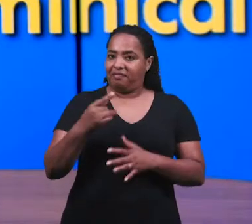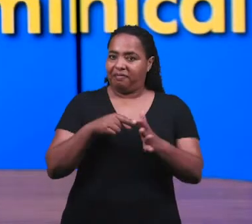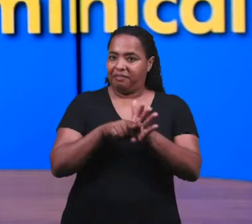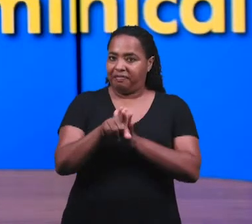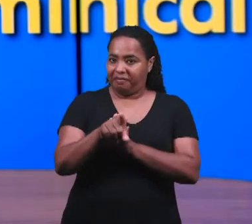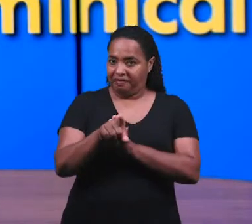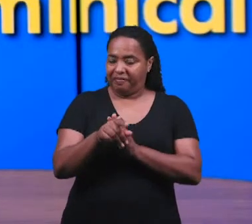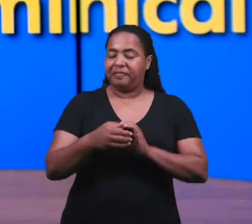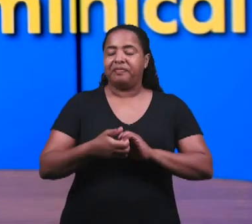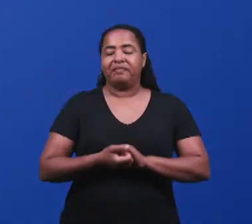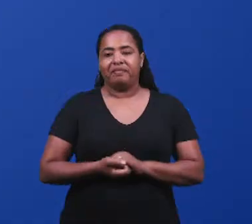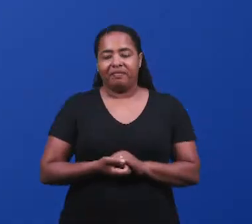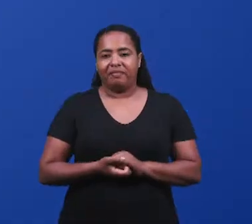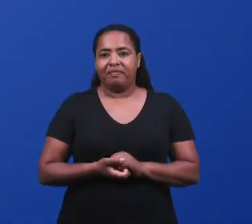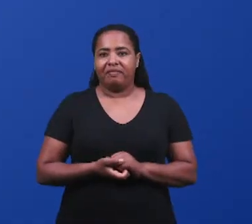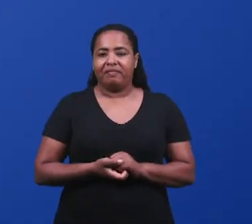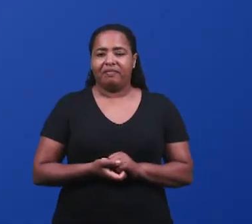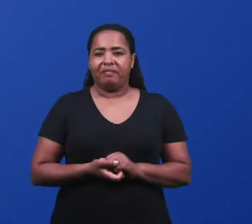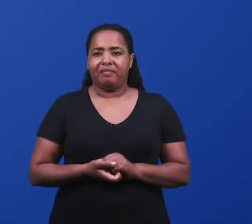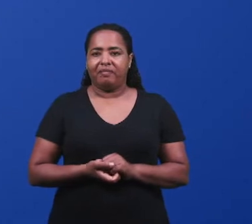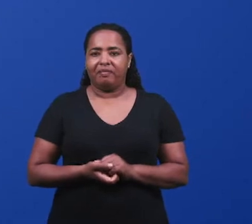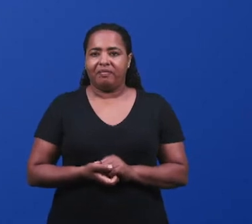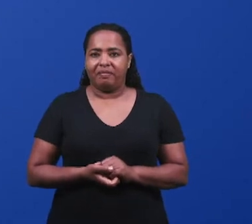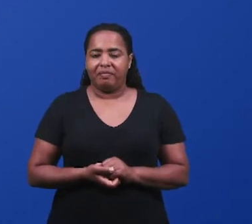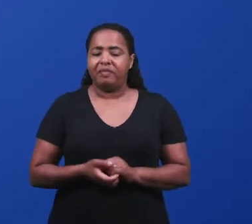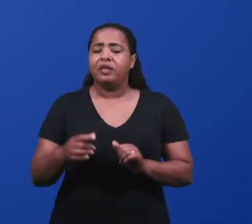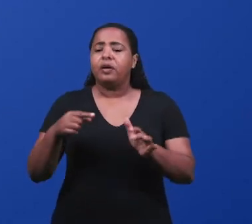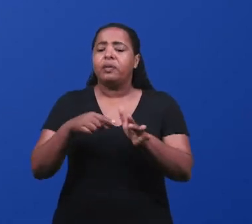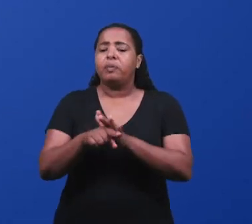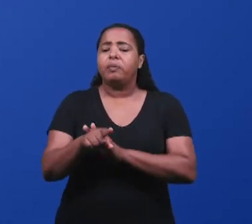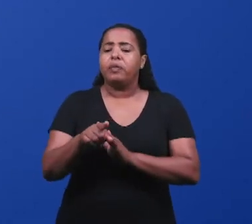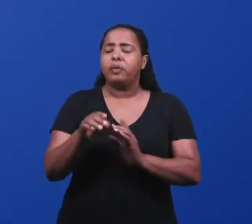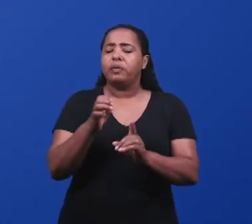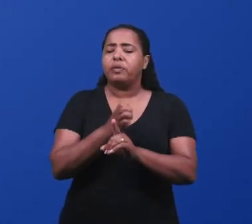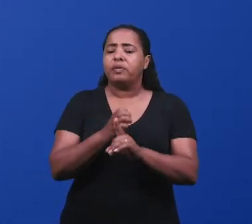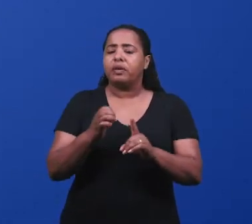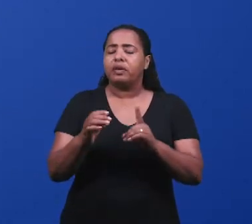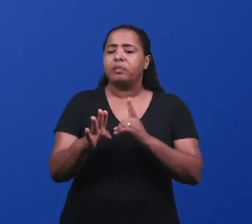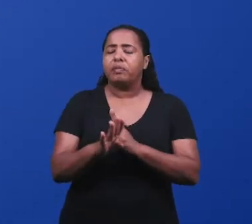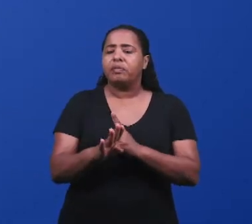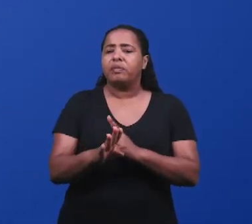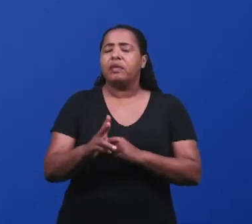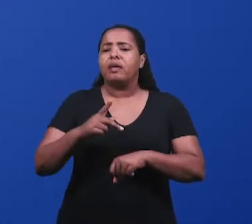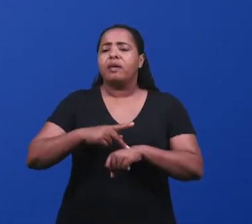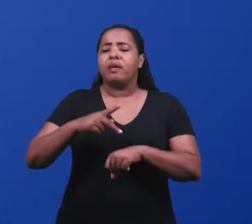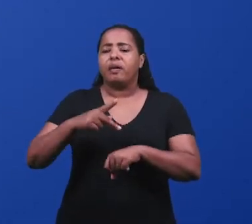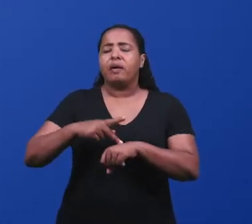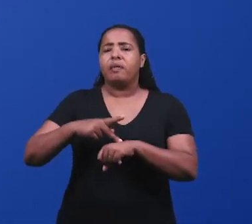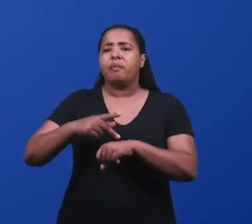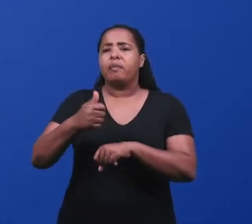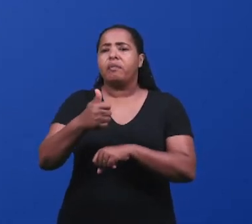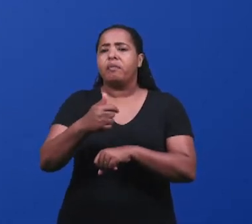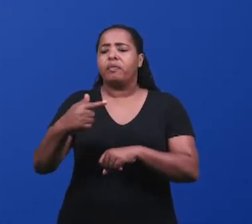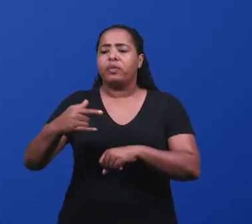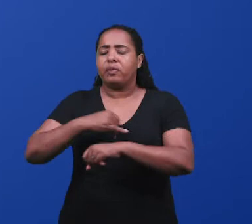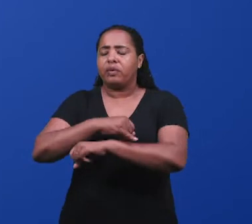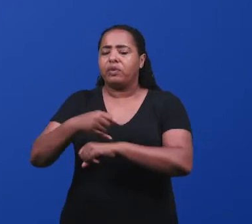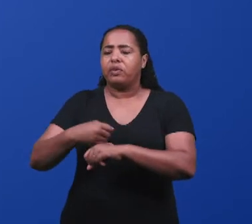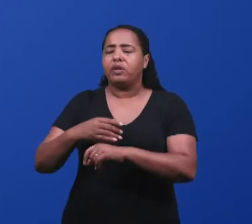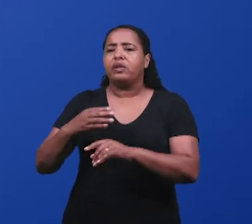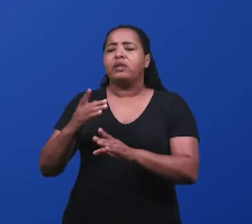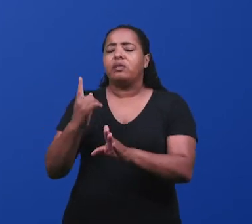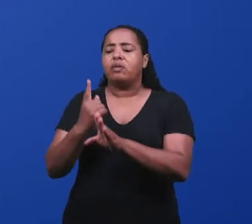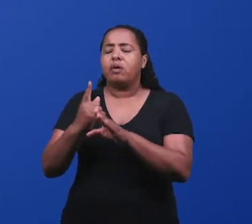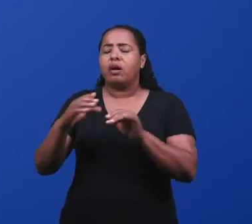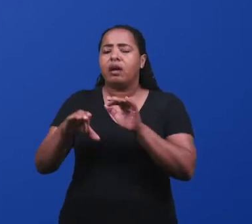terceira pergunta. A pergunta da escola bíblica para crianças intermediárias. As 12 pedras do Jordão encontradas no